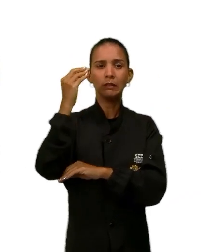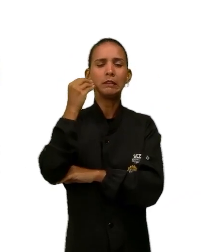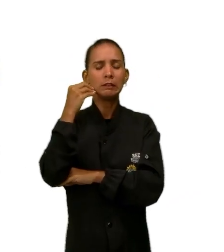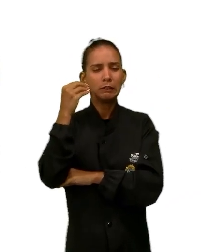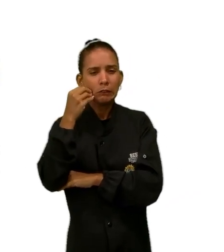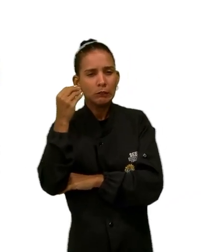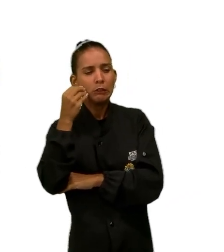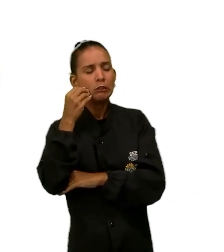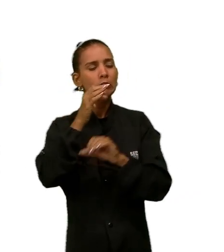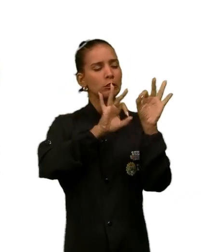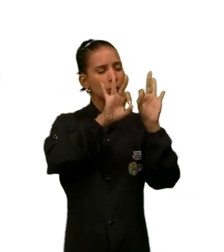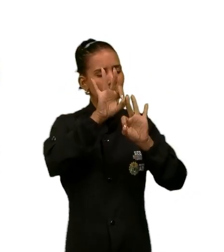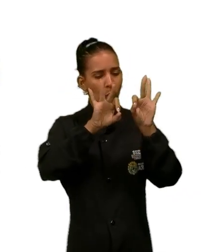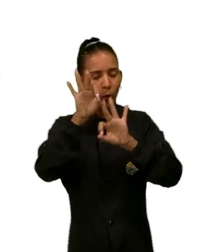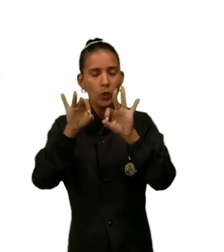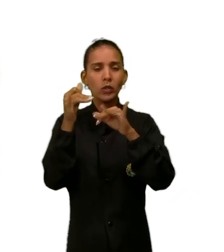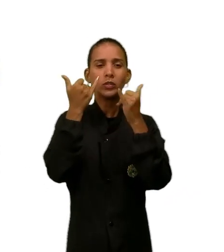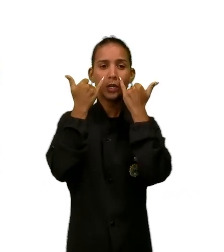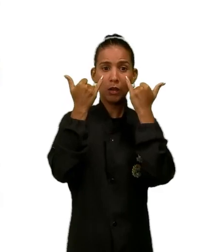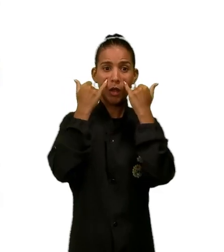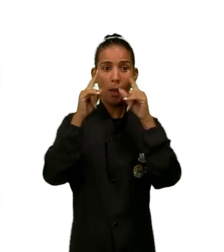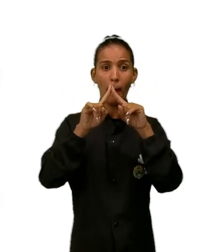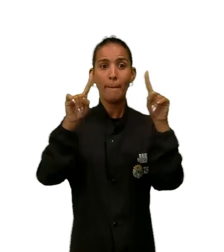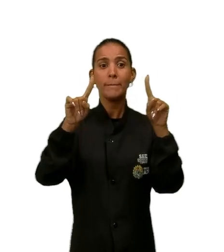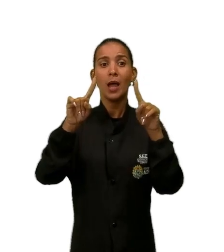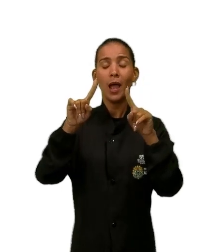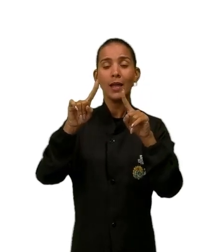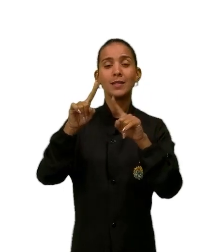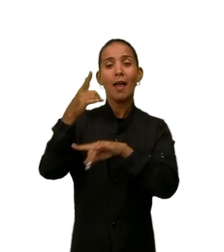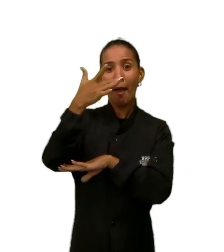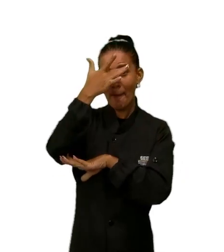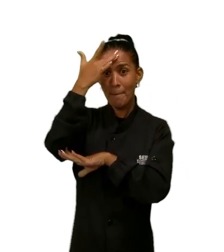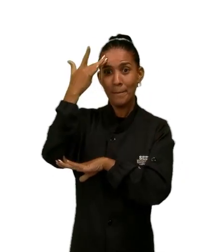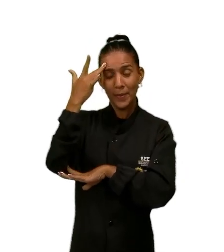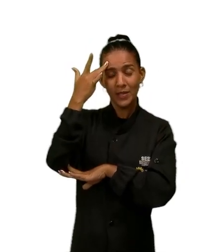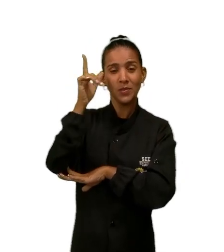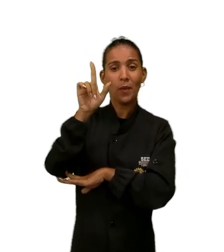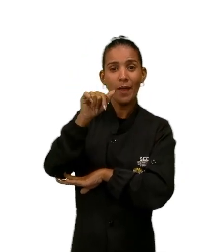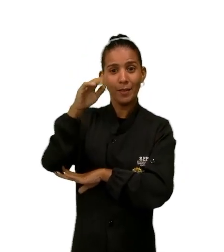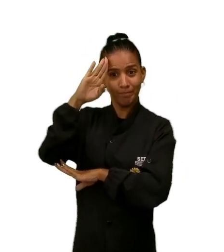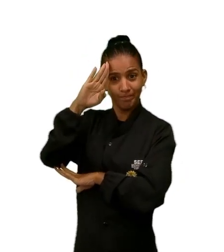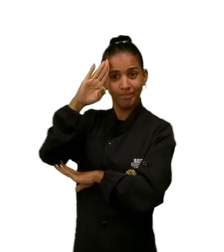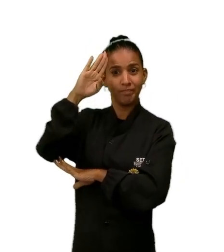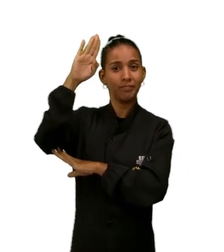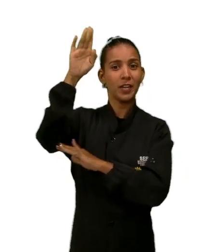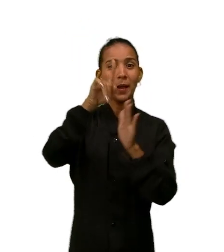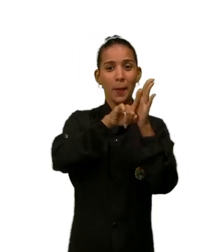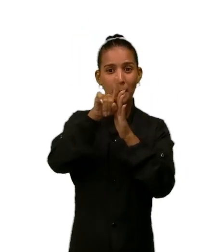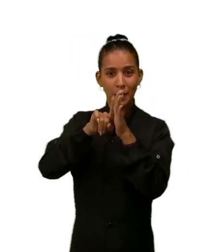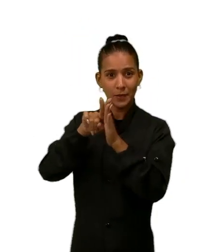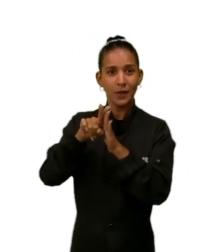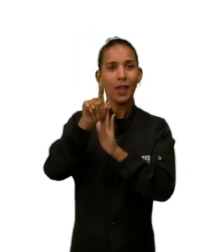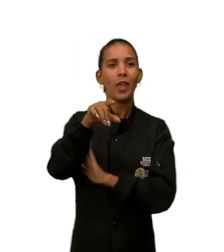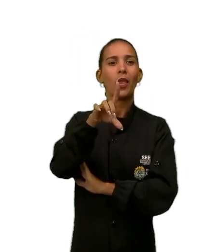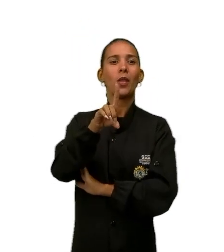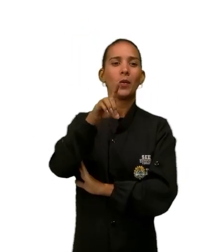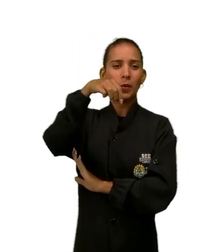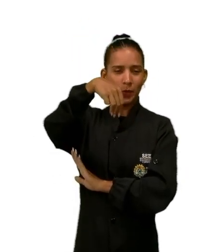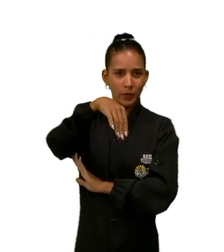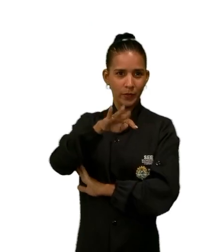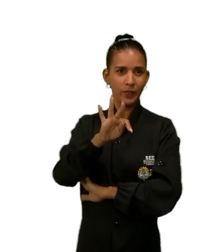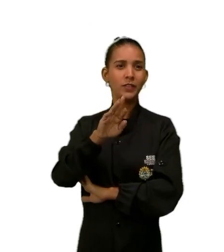agrupar essas informações. Mas o grande pai mesmo da tabela periódica é o Dmitri